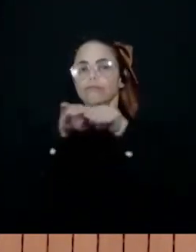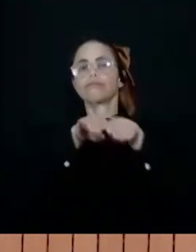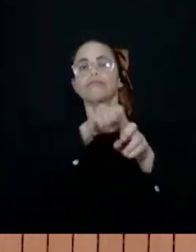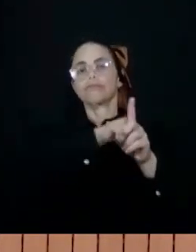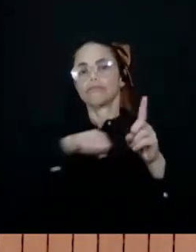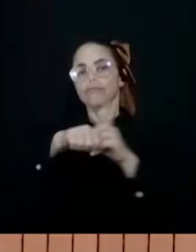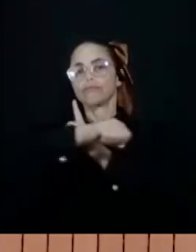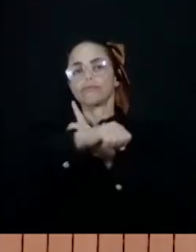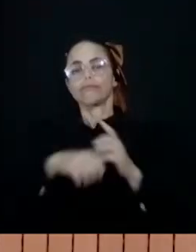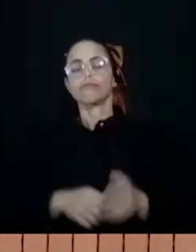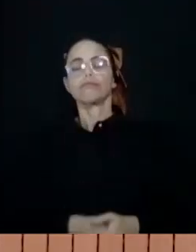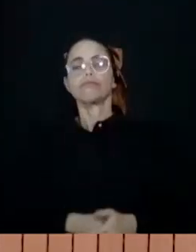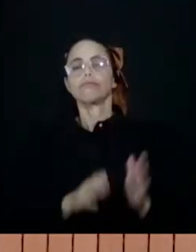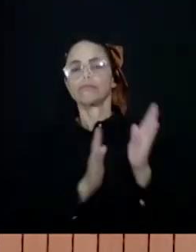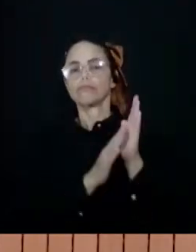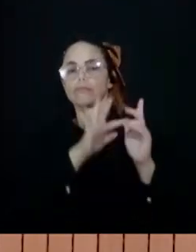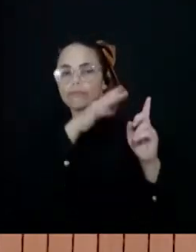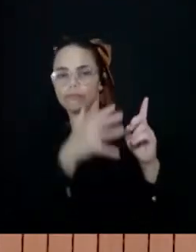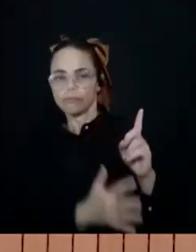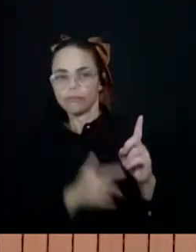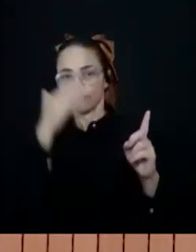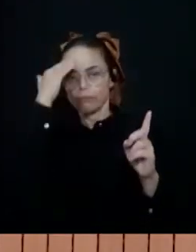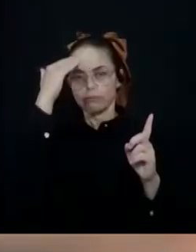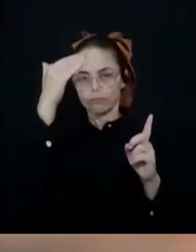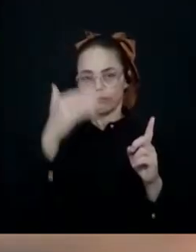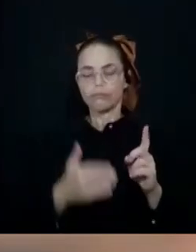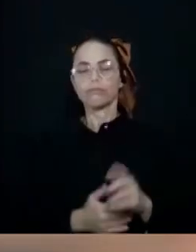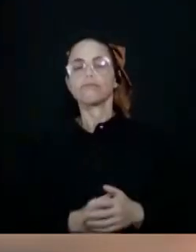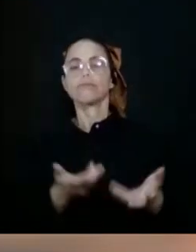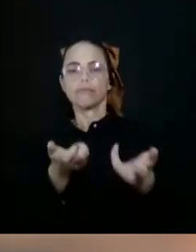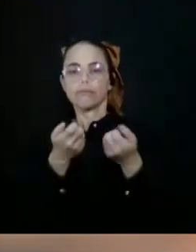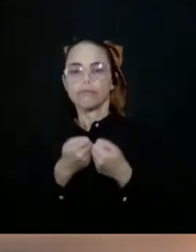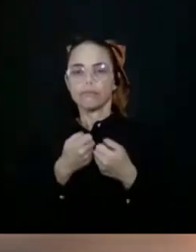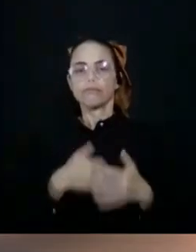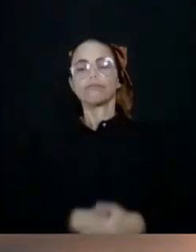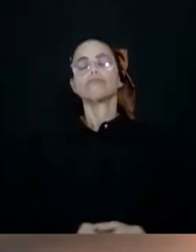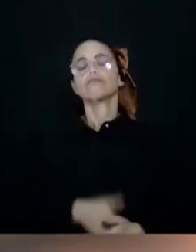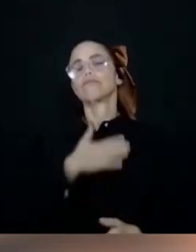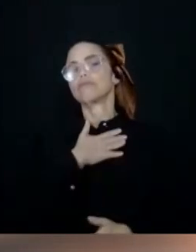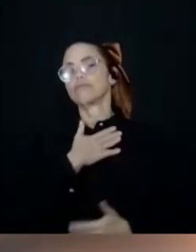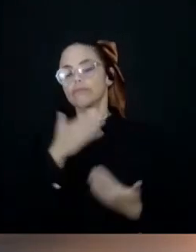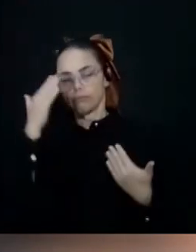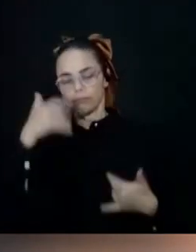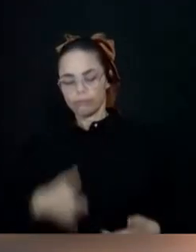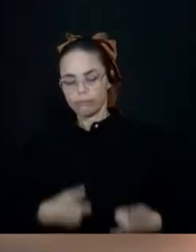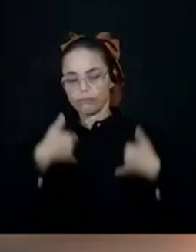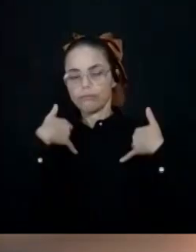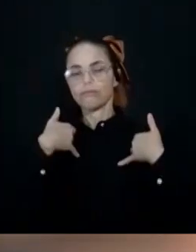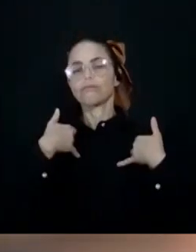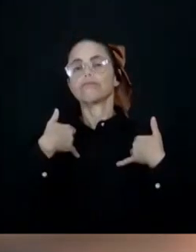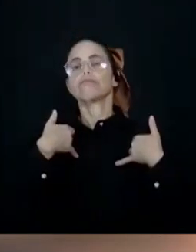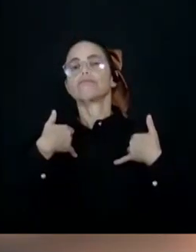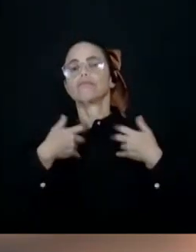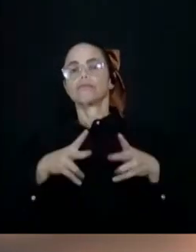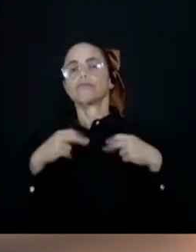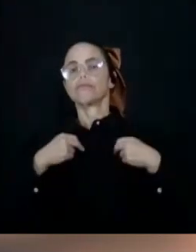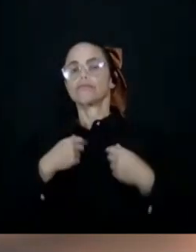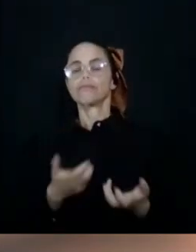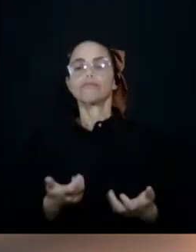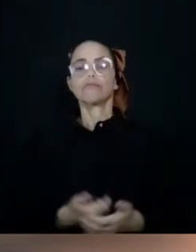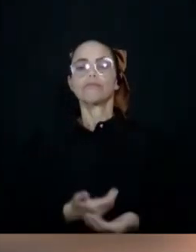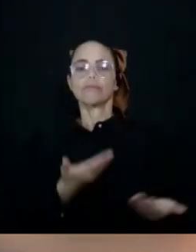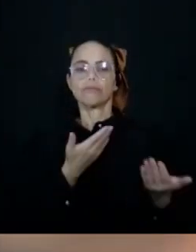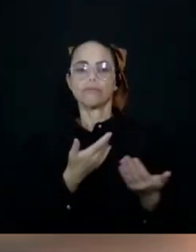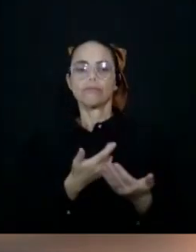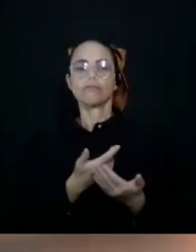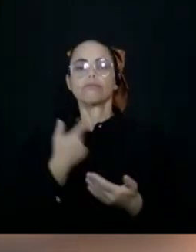O homenageado agradeceu a honraria recebida. Essa honra ao mérito que eu acabo de receber, eu